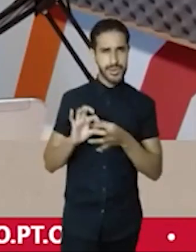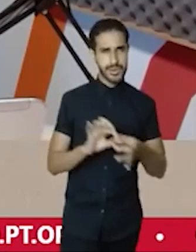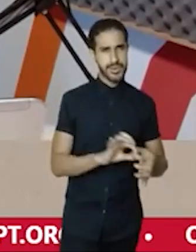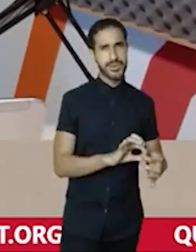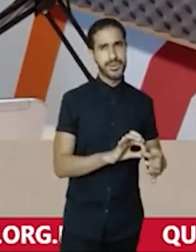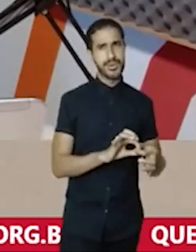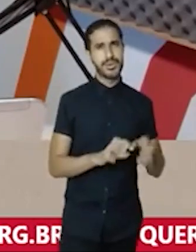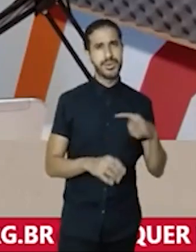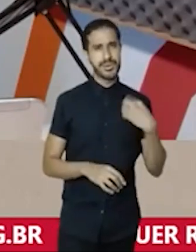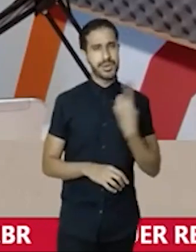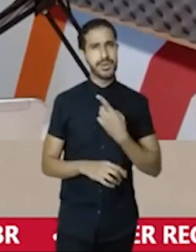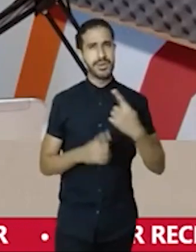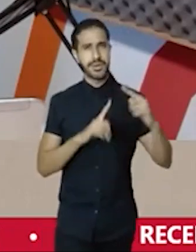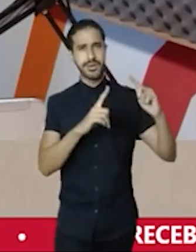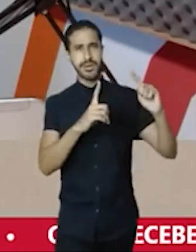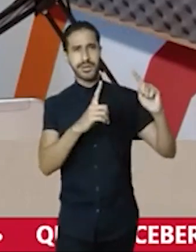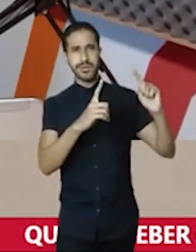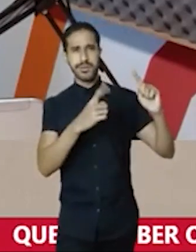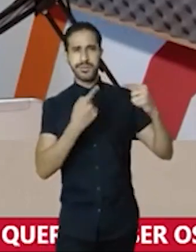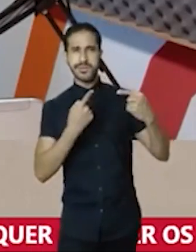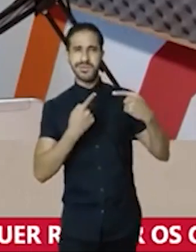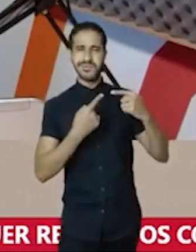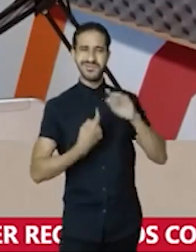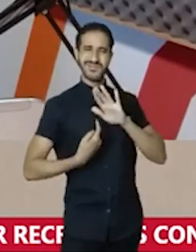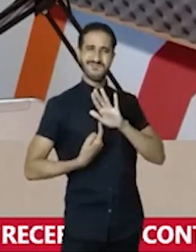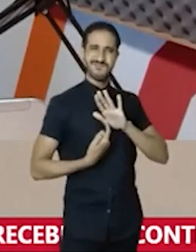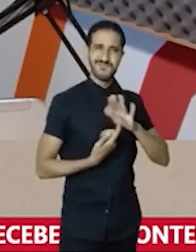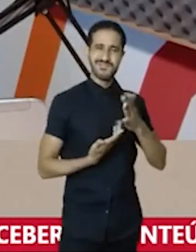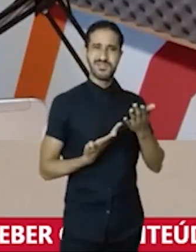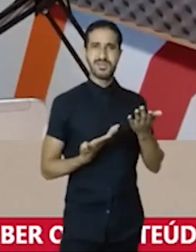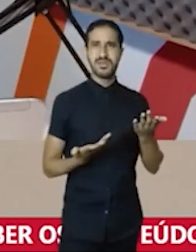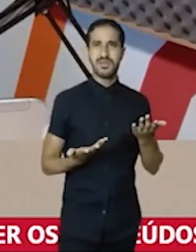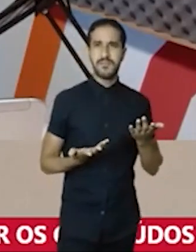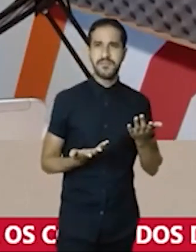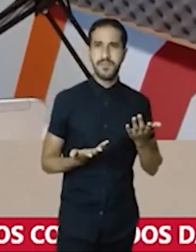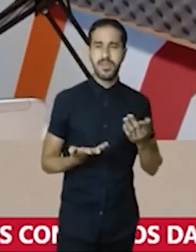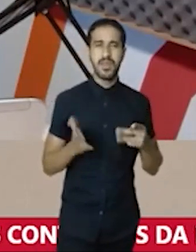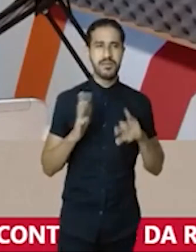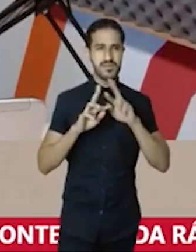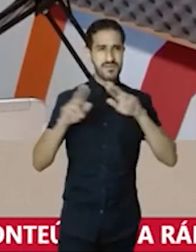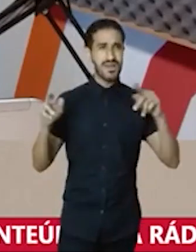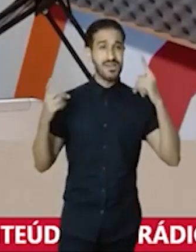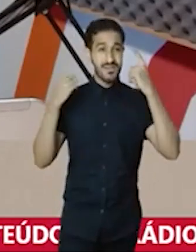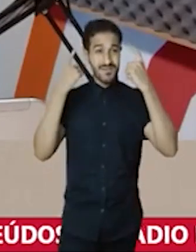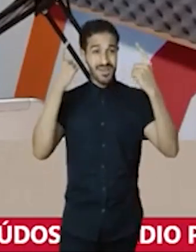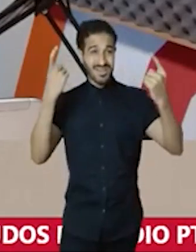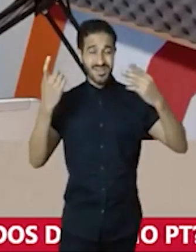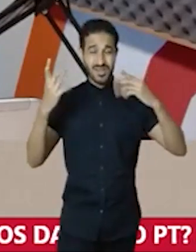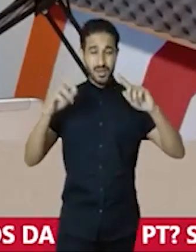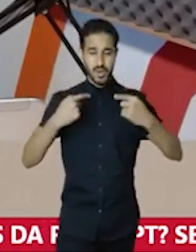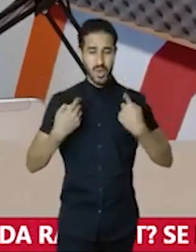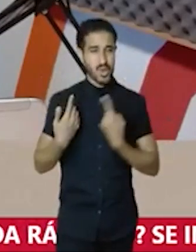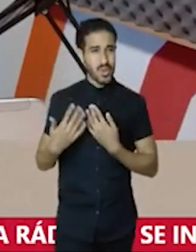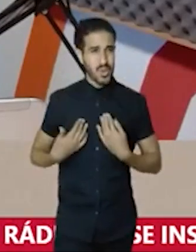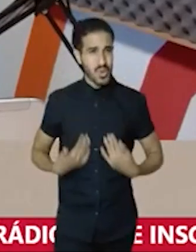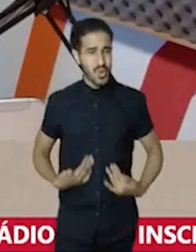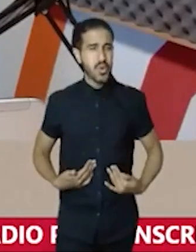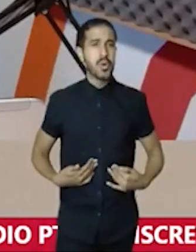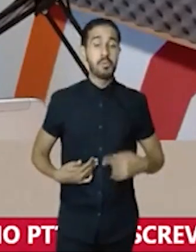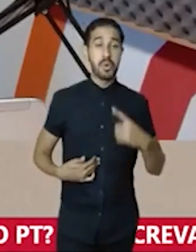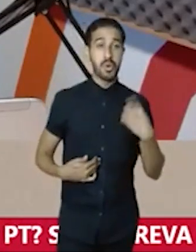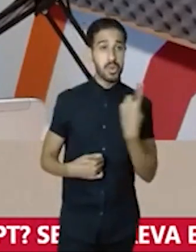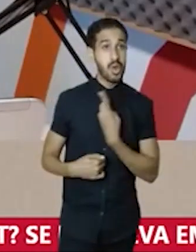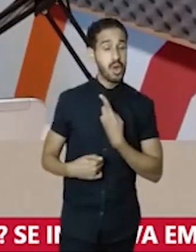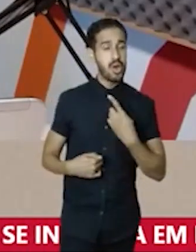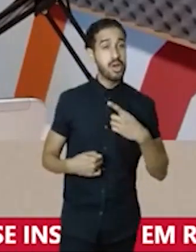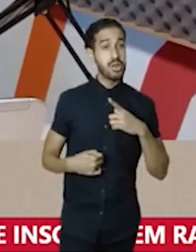de perseguição, de exposição, das violências físicas e etc., a gente